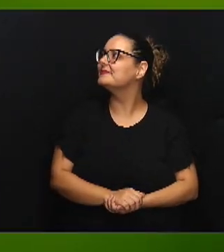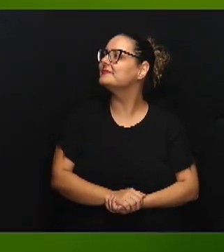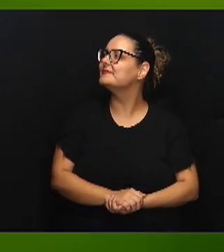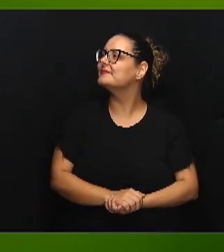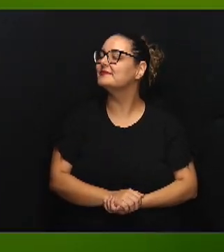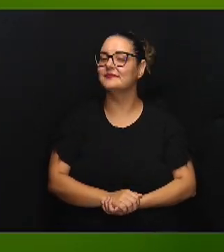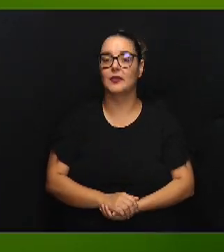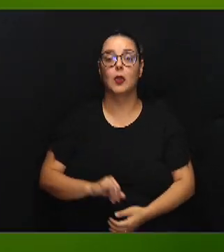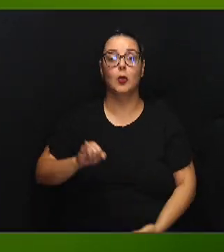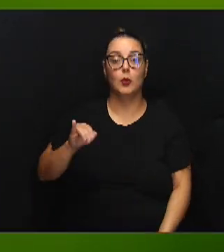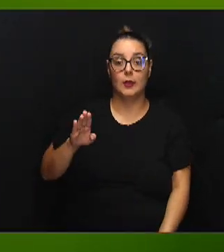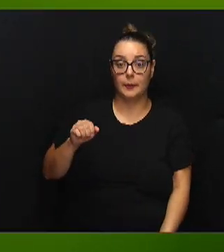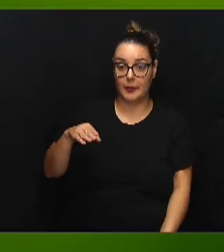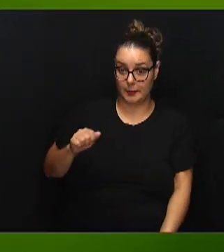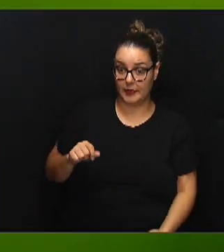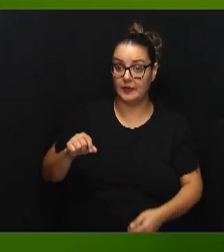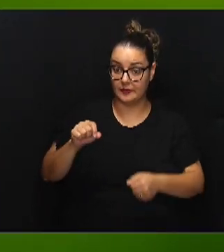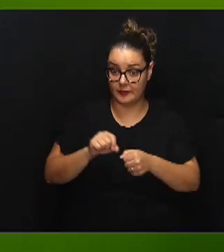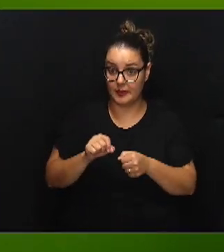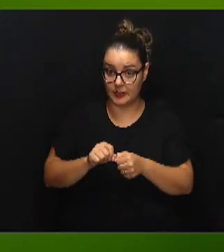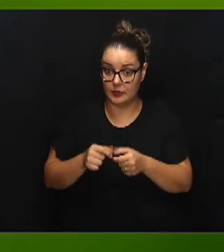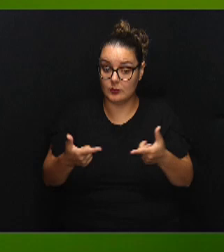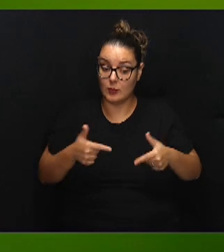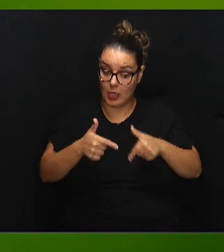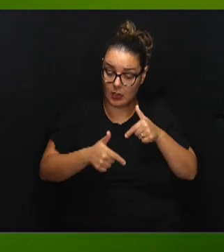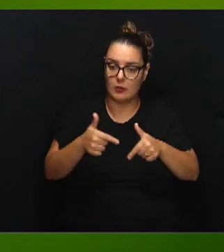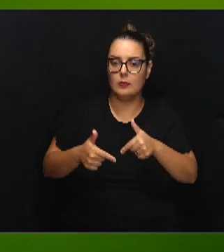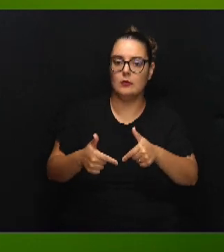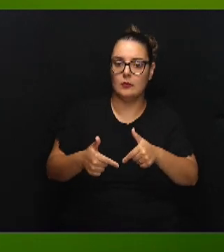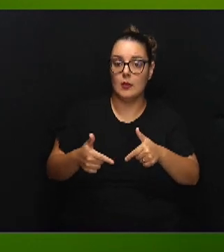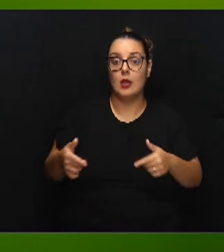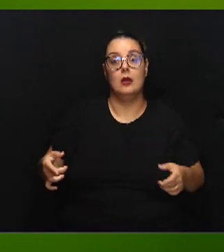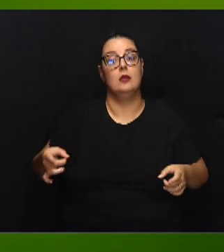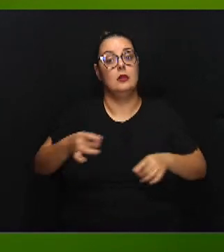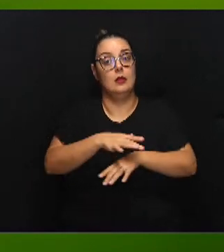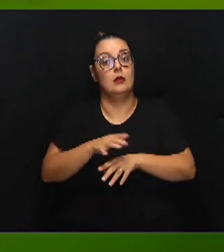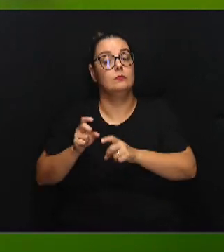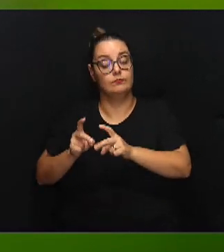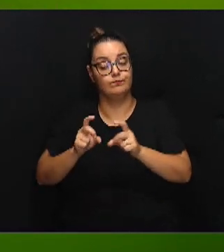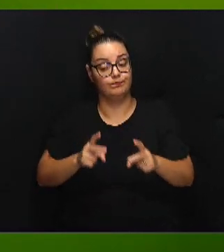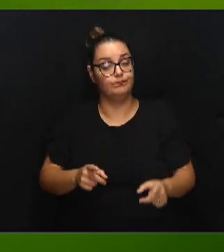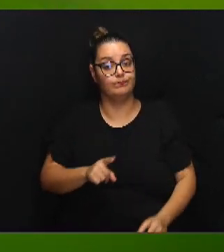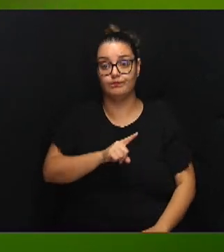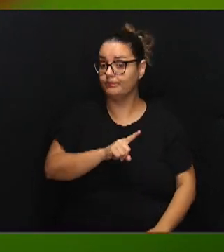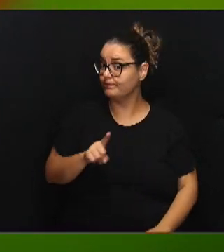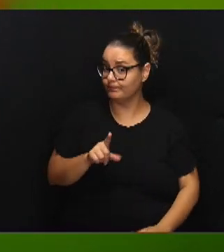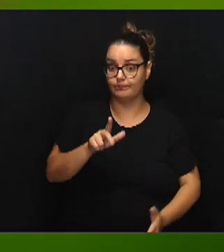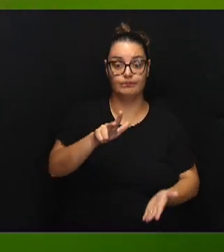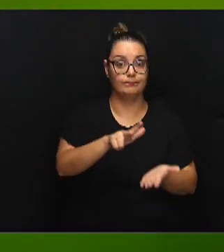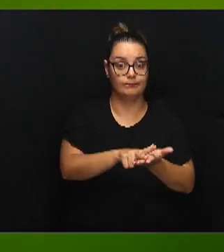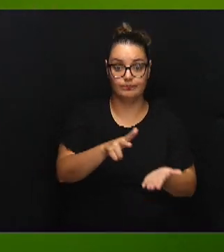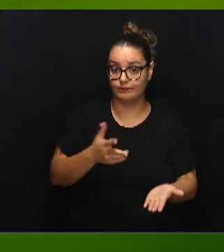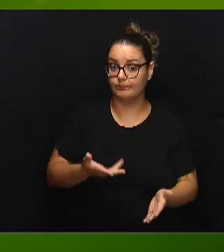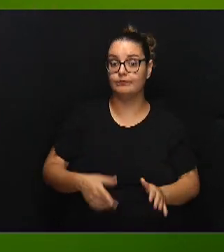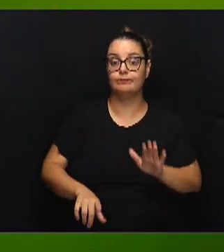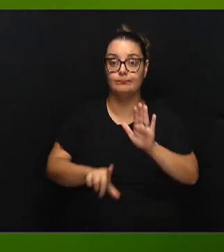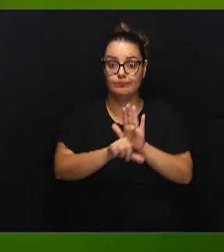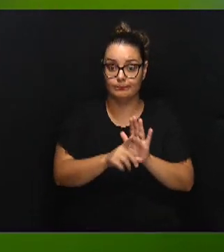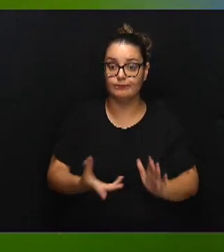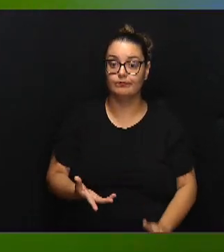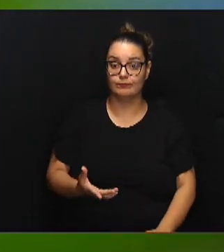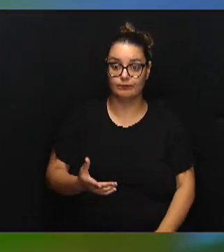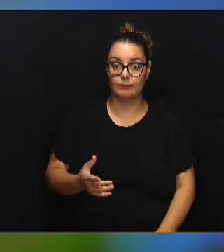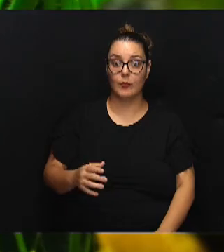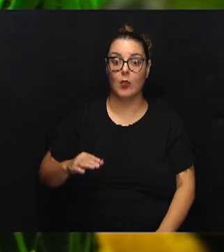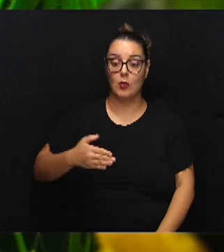O IBAMA realizou uma grande operação para acabar com o comércio ilegal dos peixes ornamentais